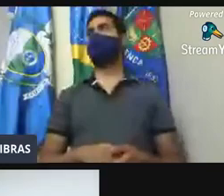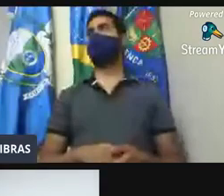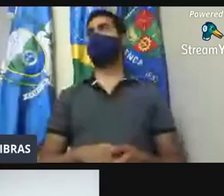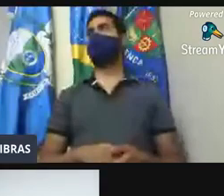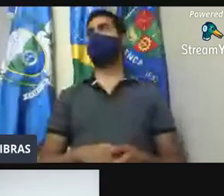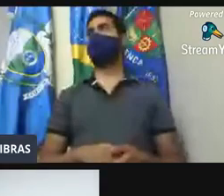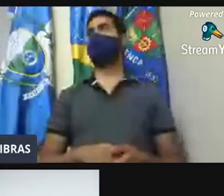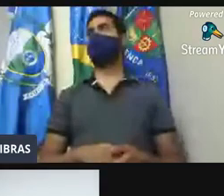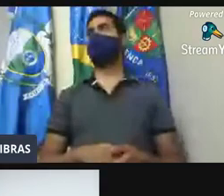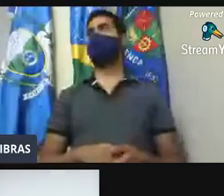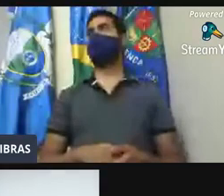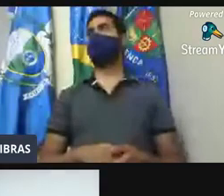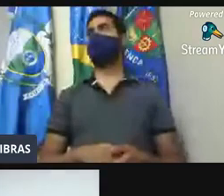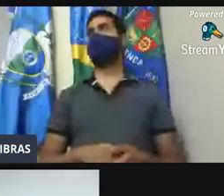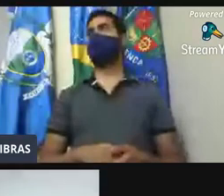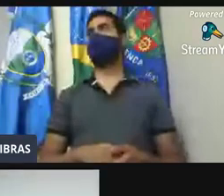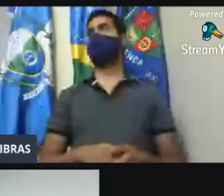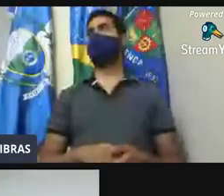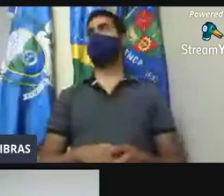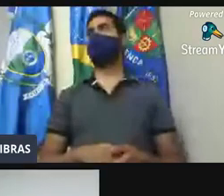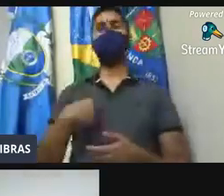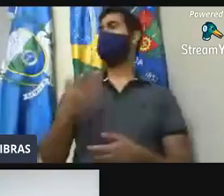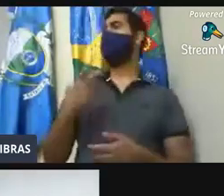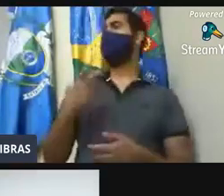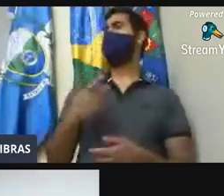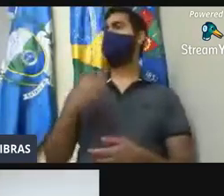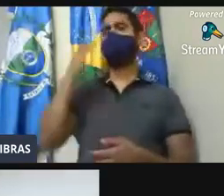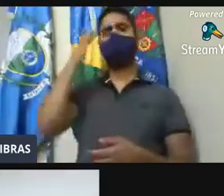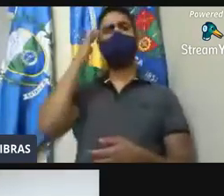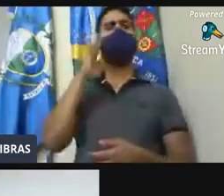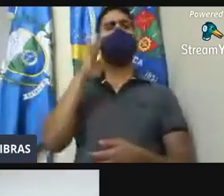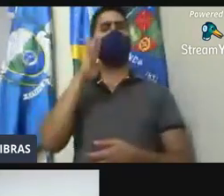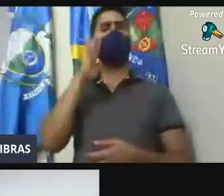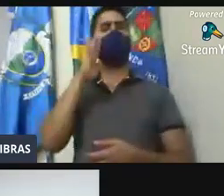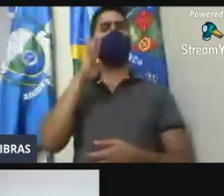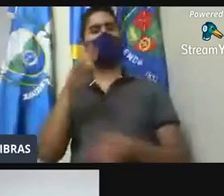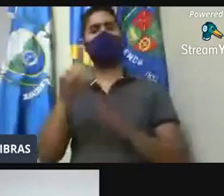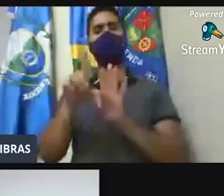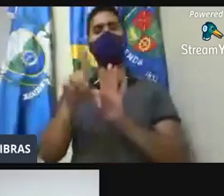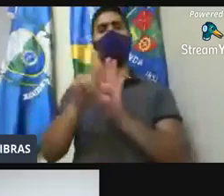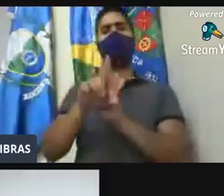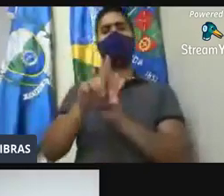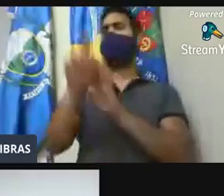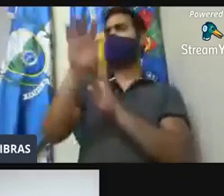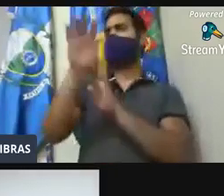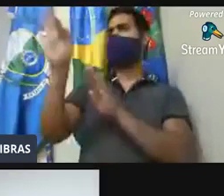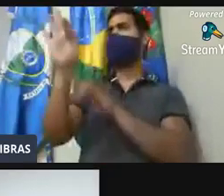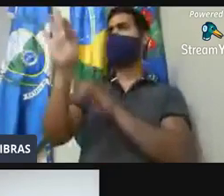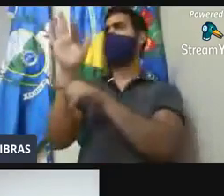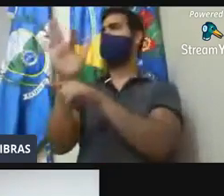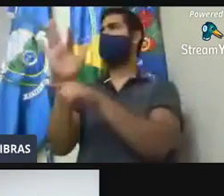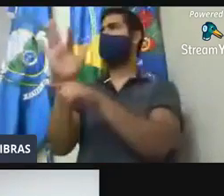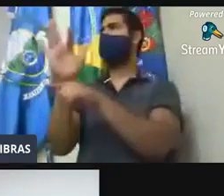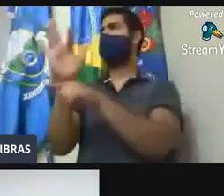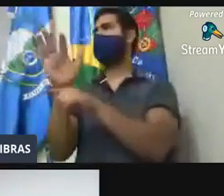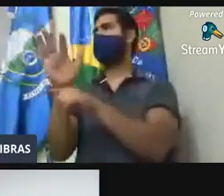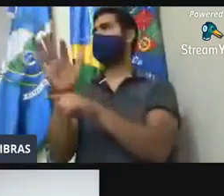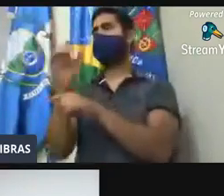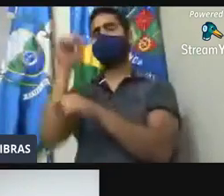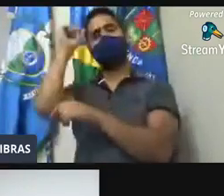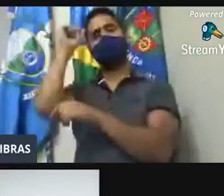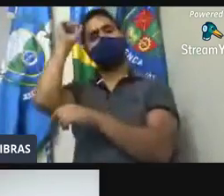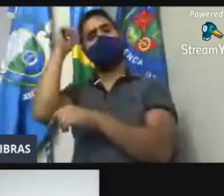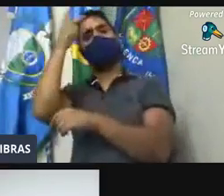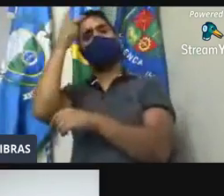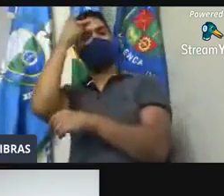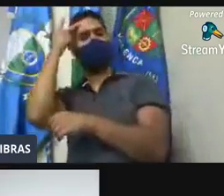ordem, um minutinho sobre esse requerimento. Eu achei assim, muito interessante, né? Essa lei federal que ampara os artistas em